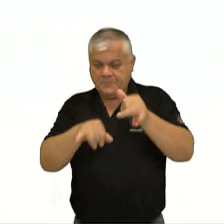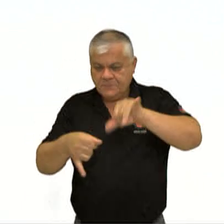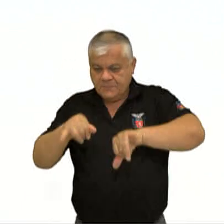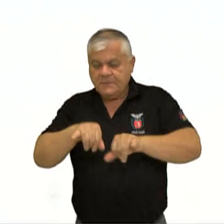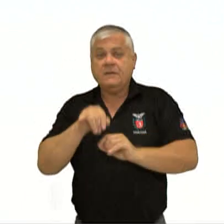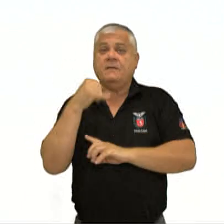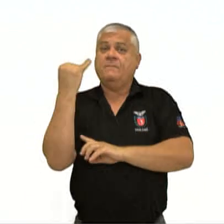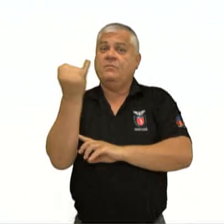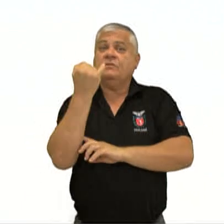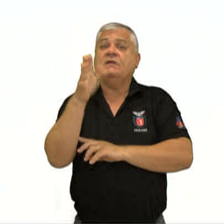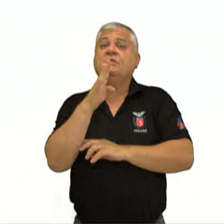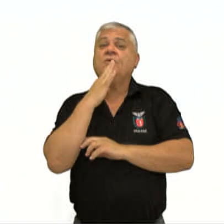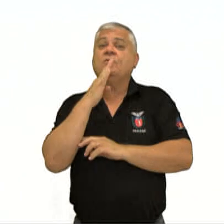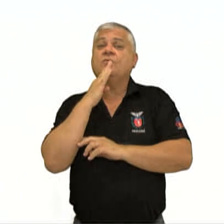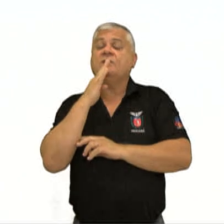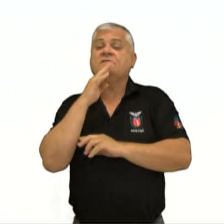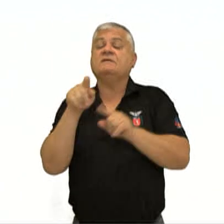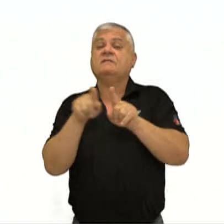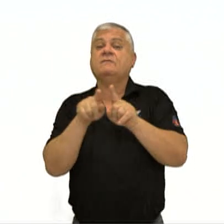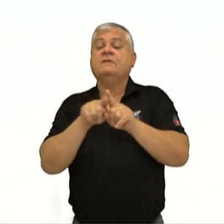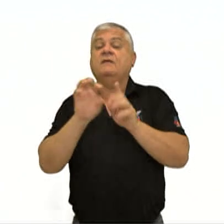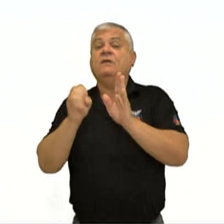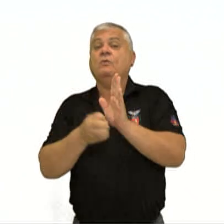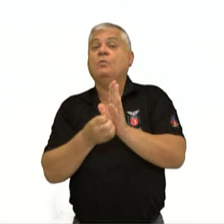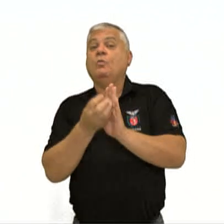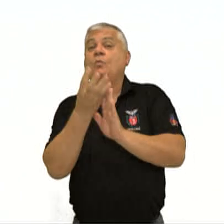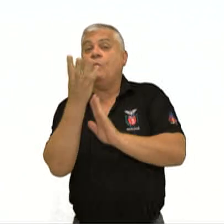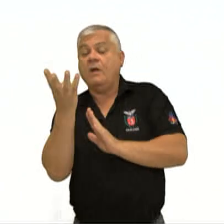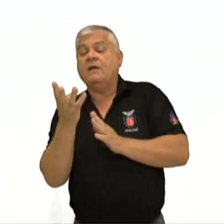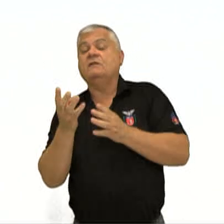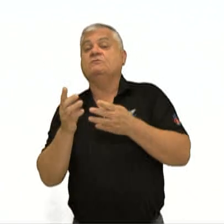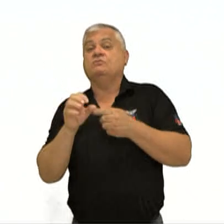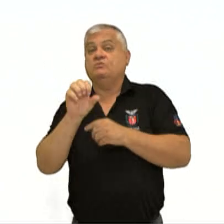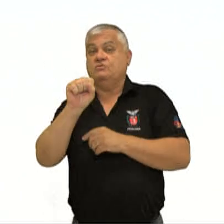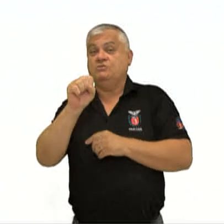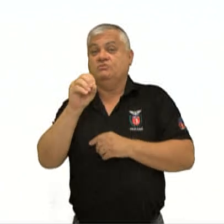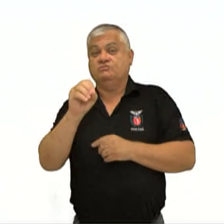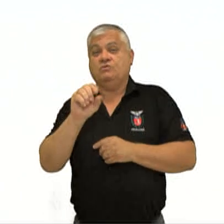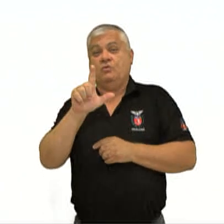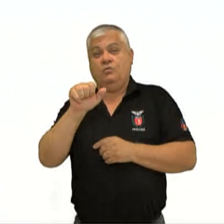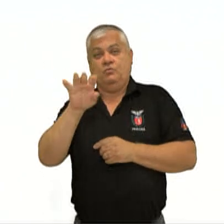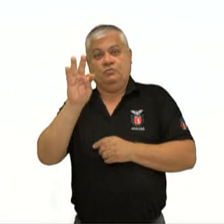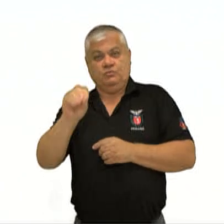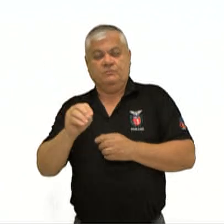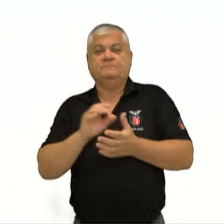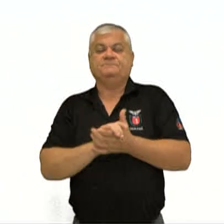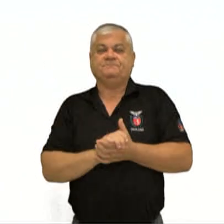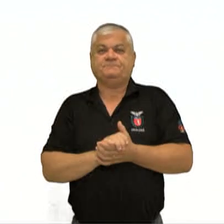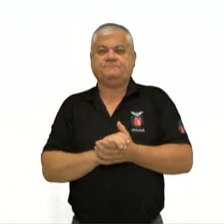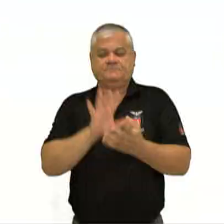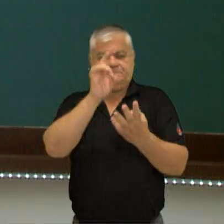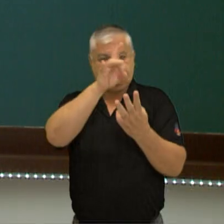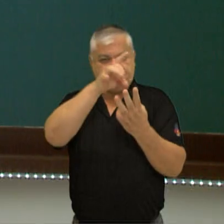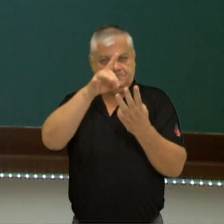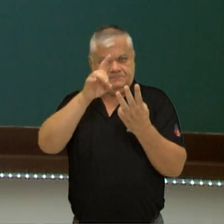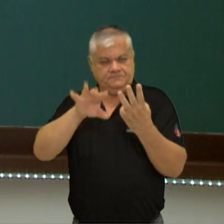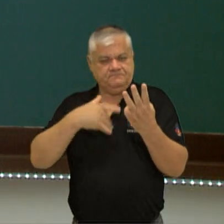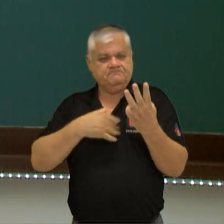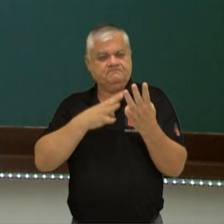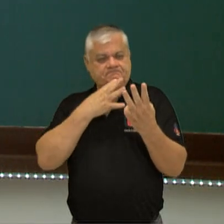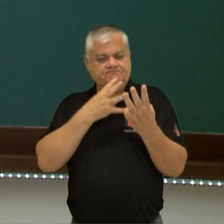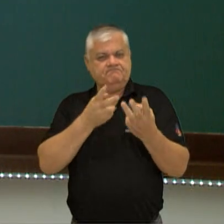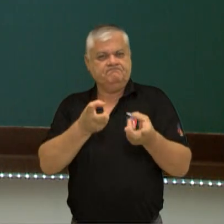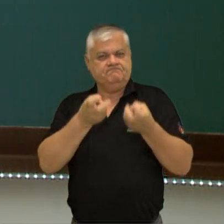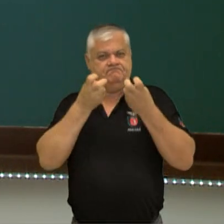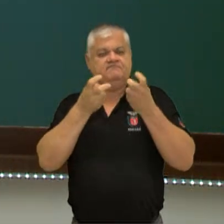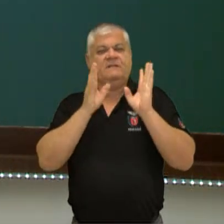importante conhecer o coeficiente de solubilidade do solvente aí para cada soluto. Quando eu conheço essas características, eu posso